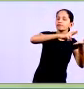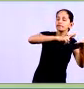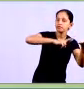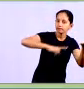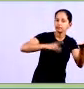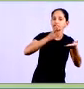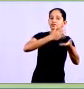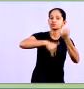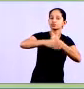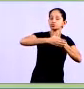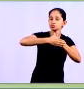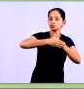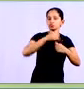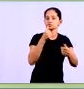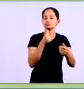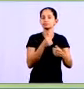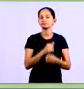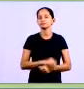ok?